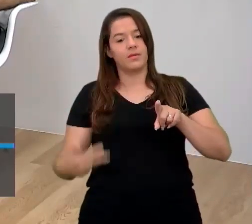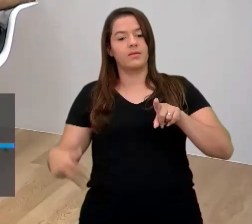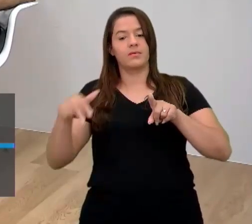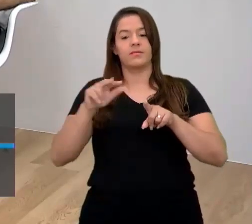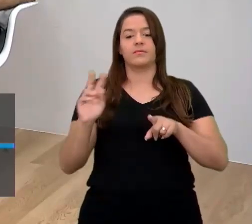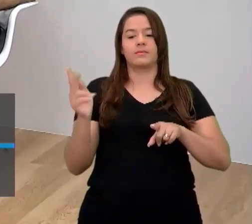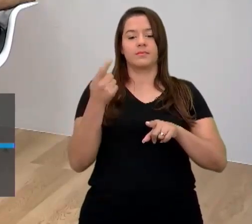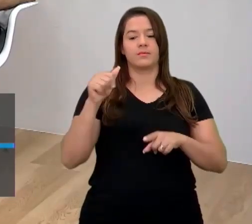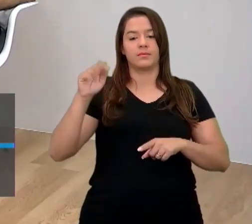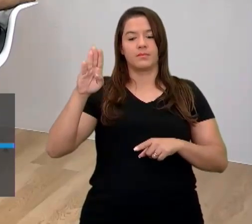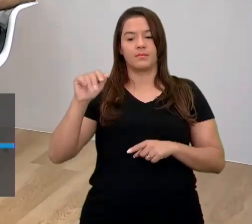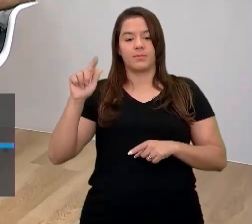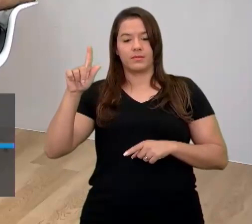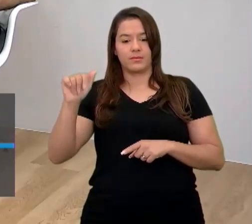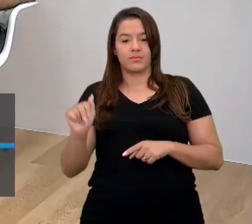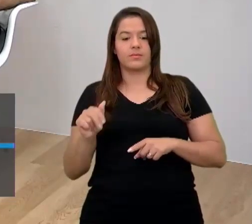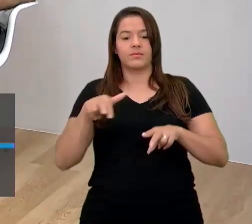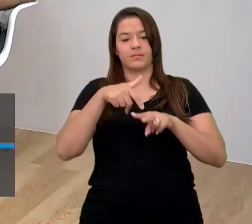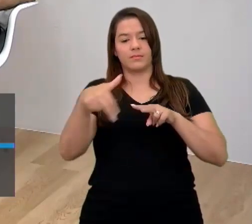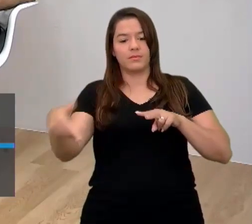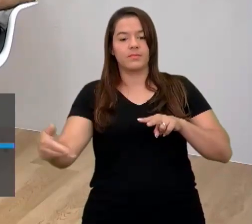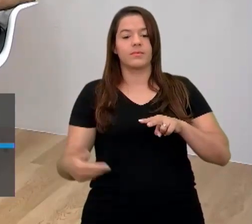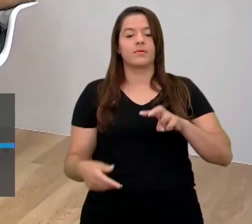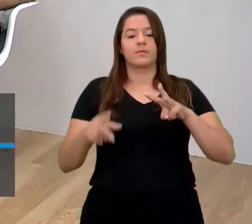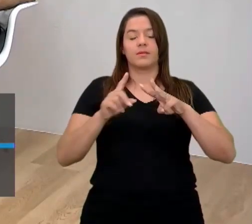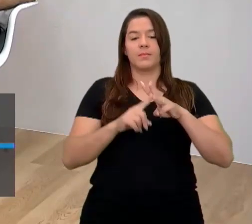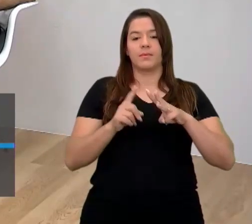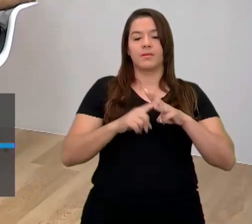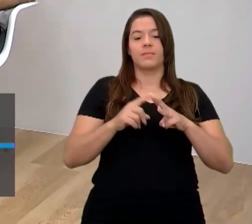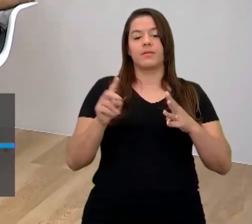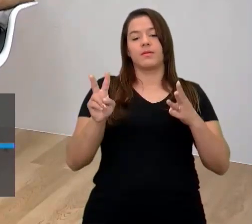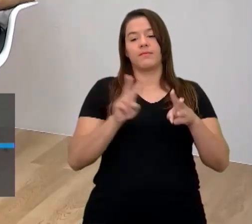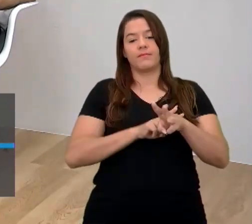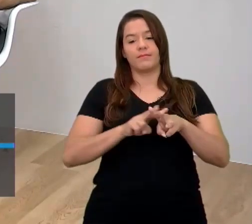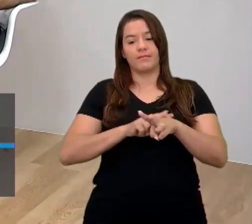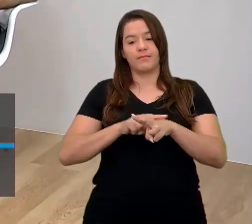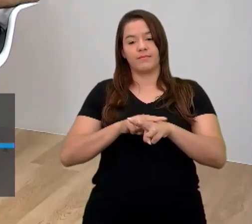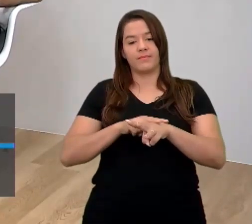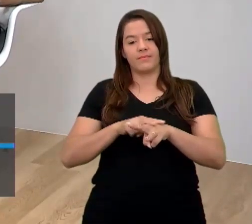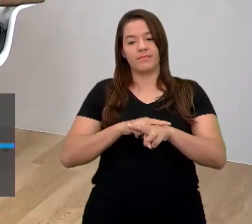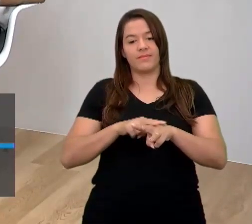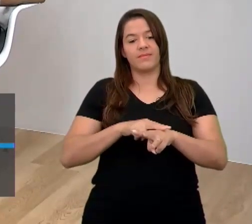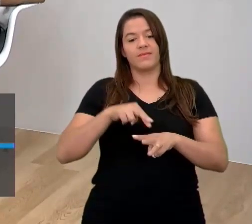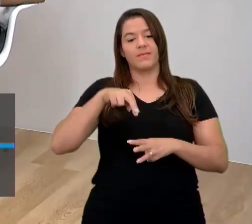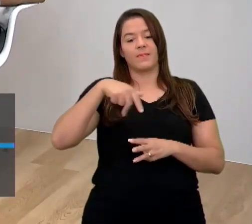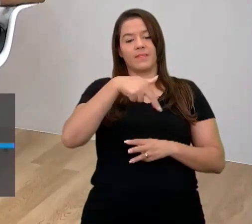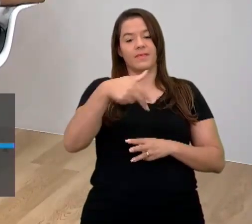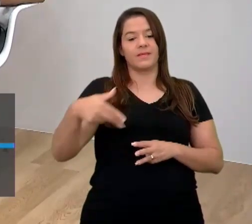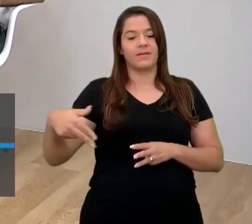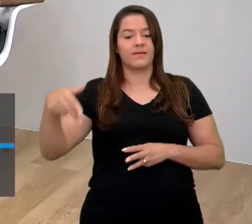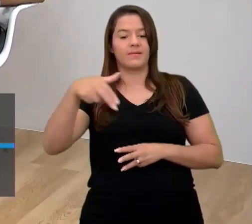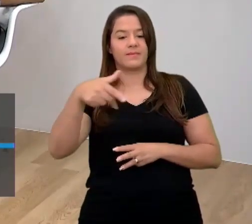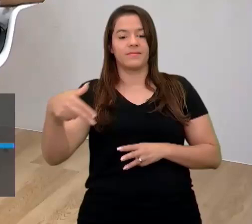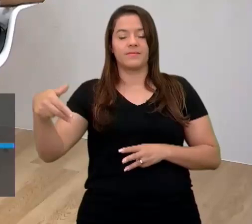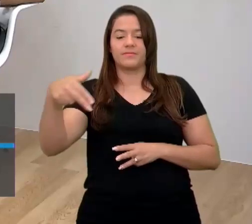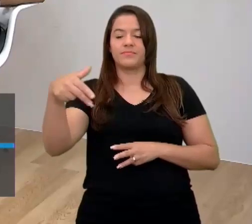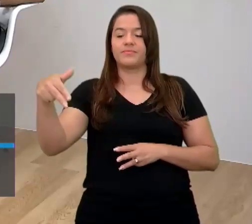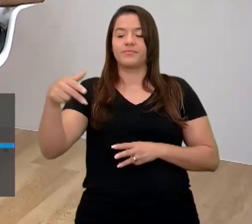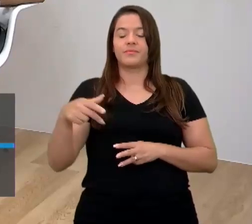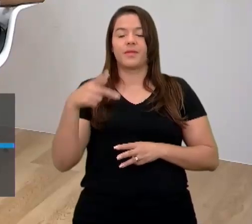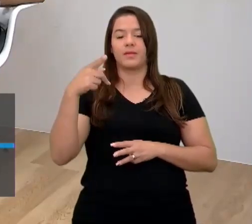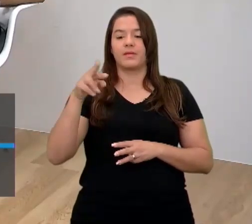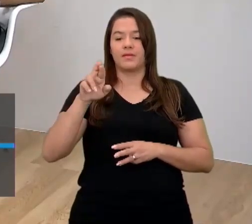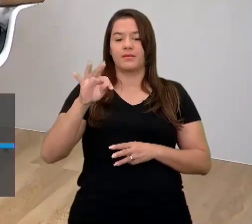Anhangabaú, dá uma caminhadinha, está no Bexiga. Você pode ir pela linha verde. Desce na Trianon MASP,